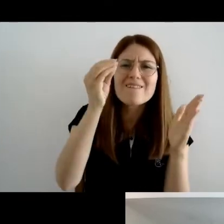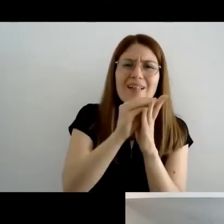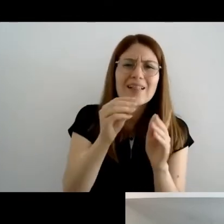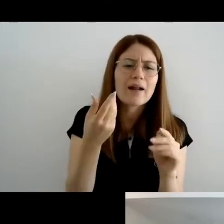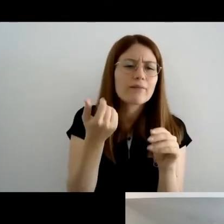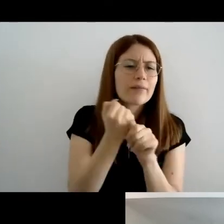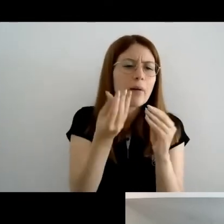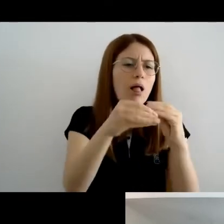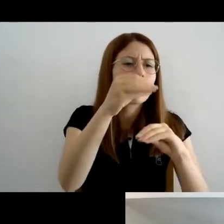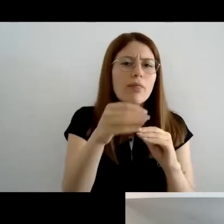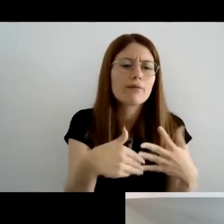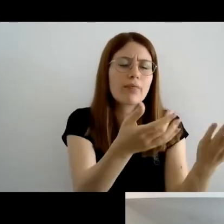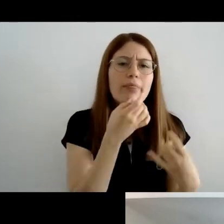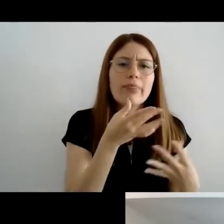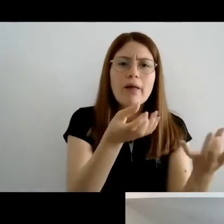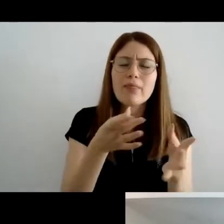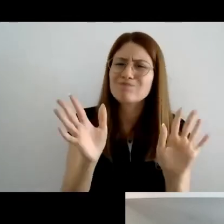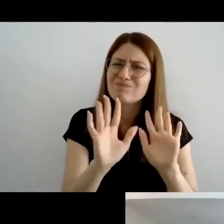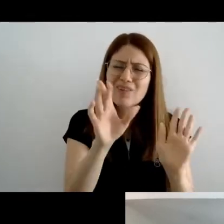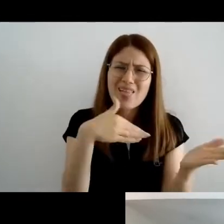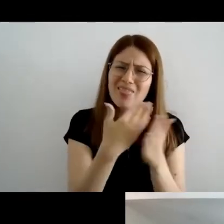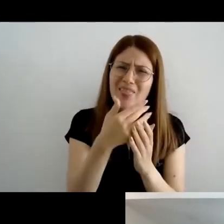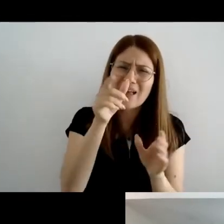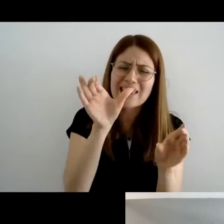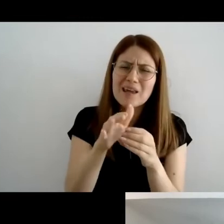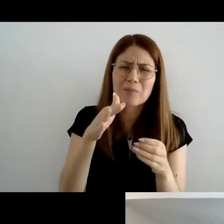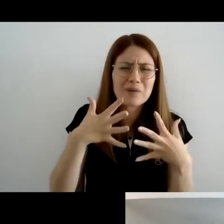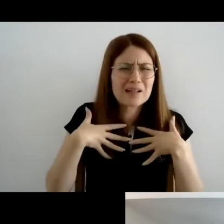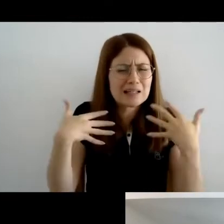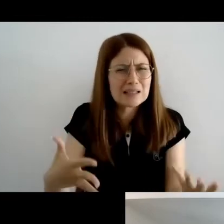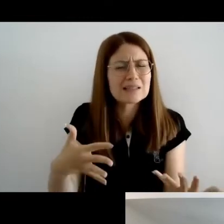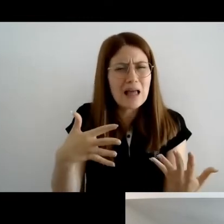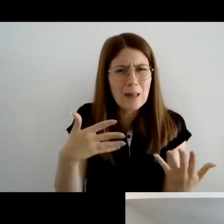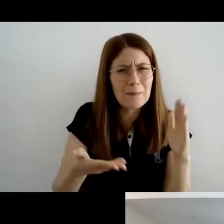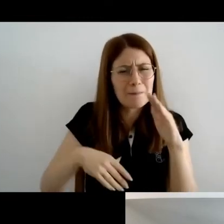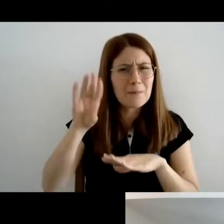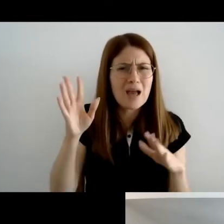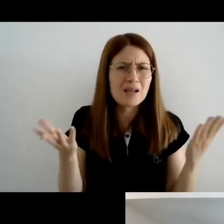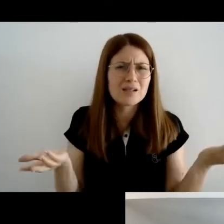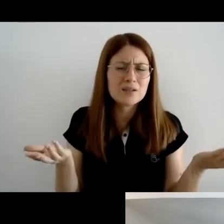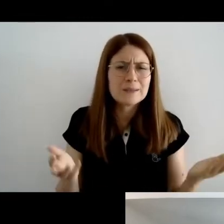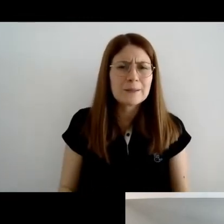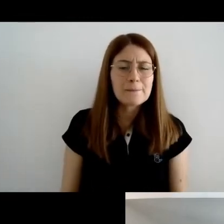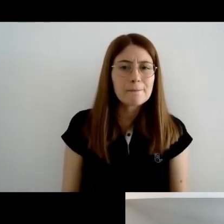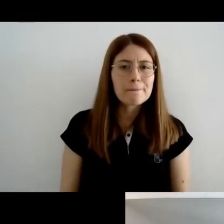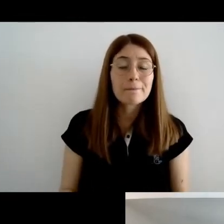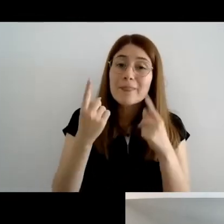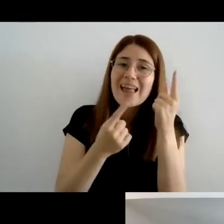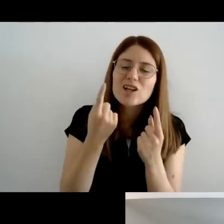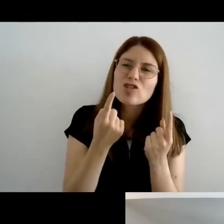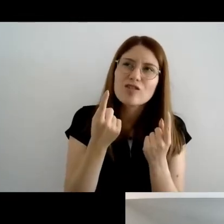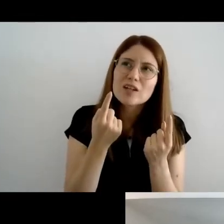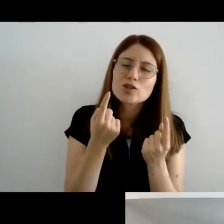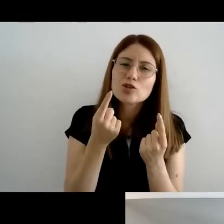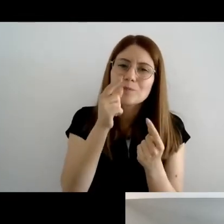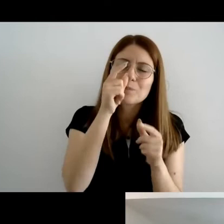tarefas acessórias. Isto desgasta extremamente as equipas. nem sempre é claro para